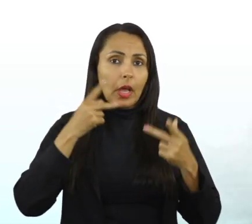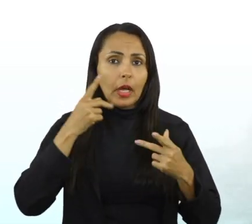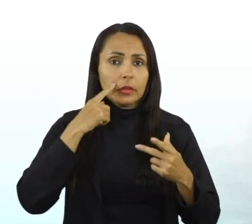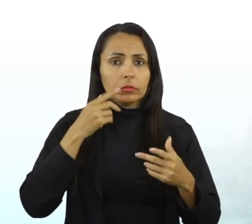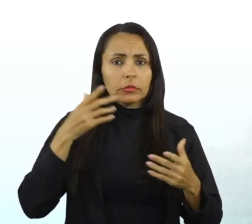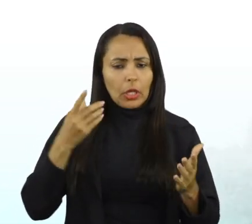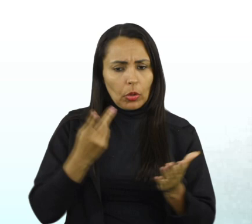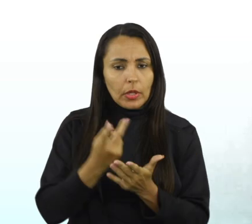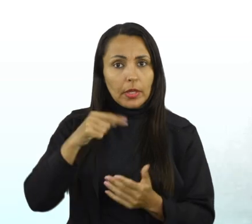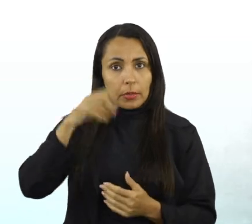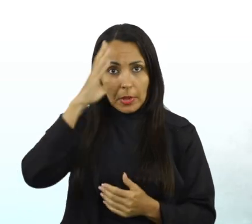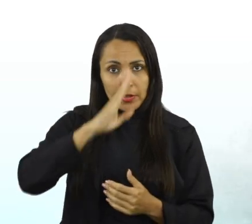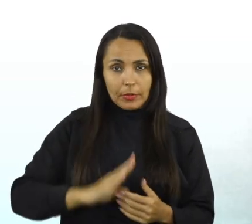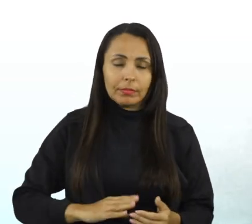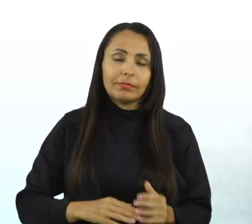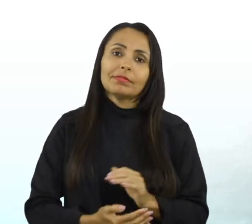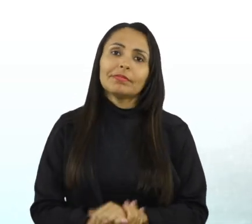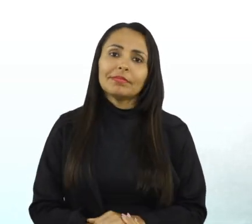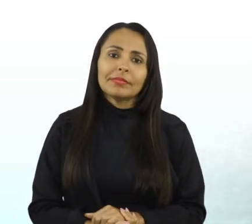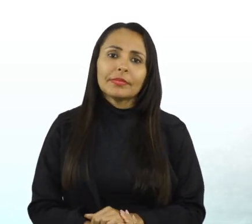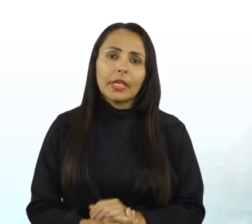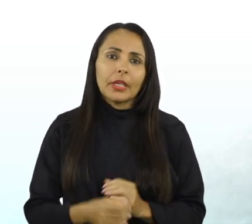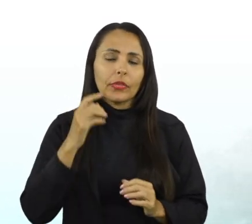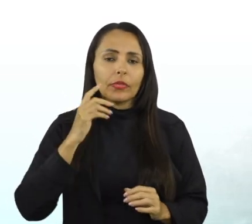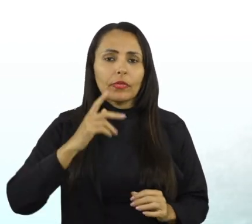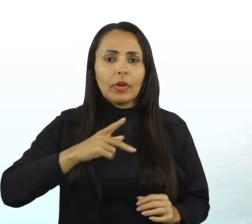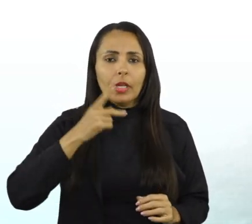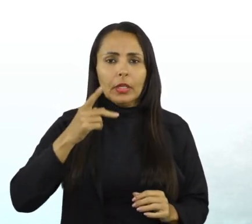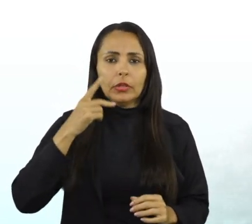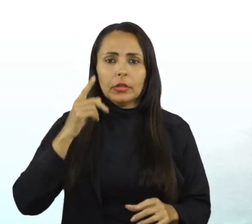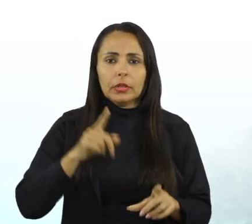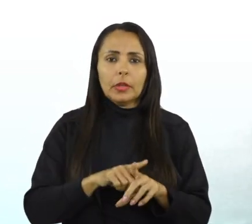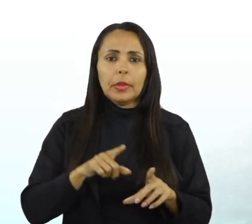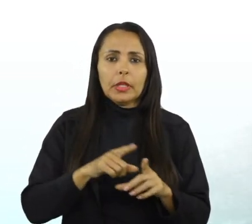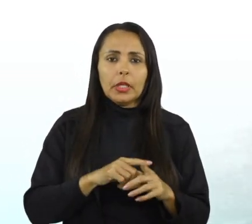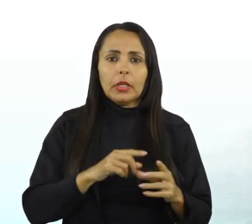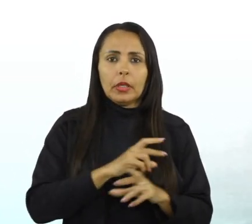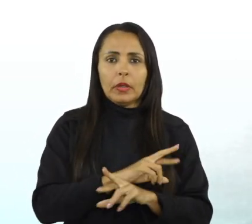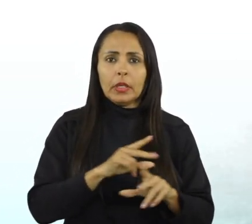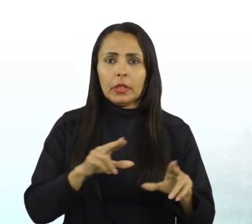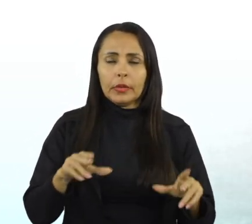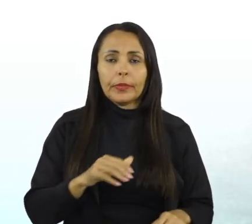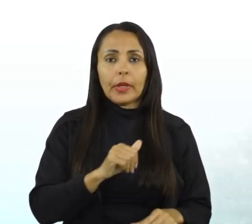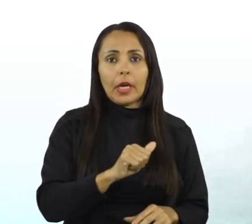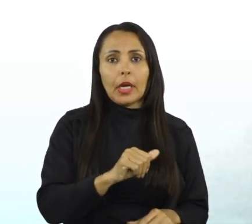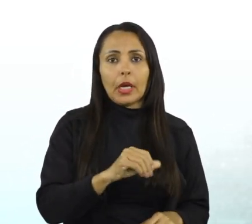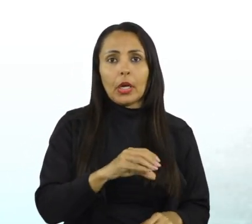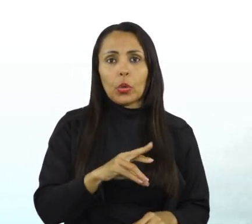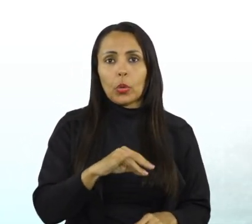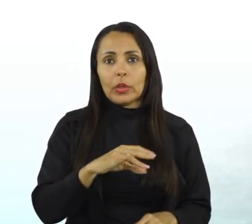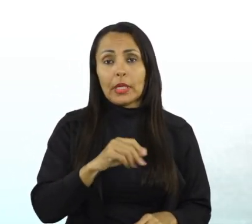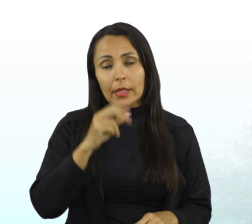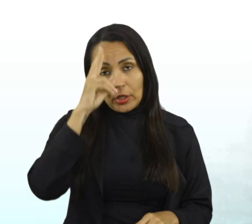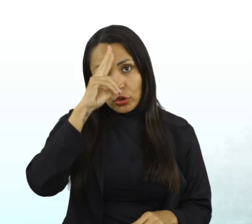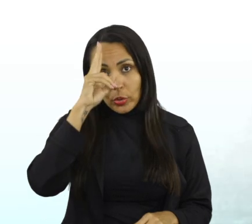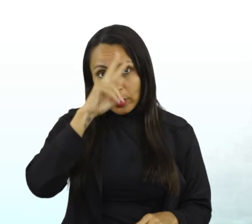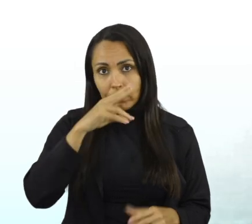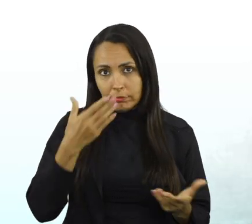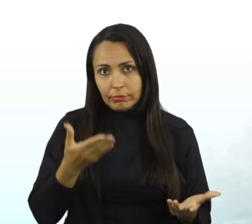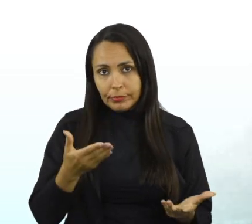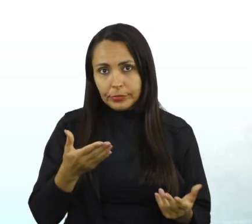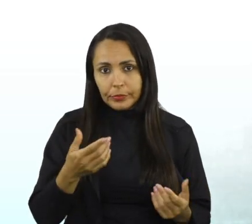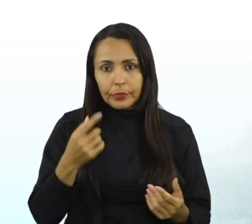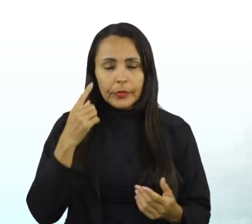Brasil e falamos muito da variação diacrônica, que é a histórica, e